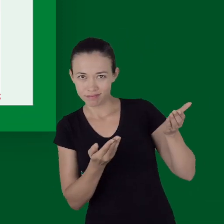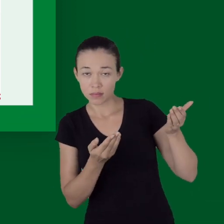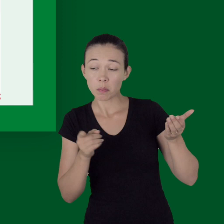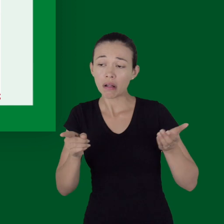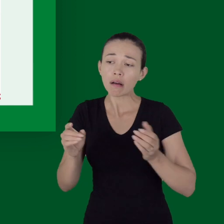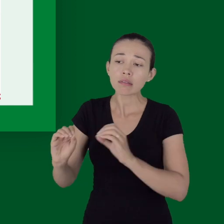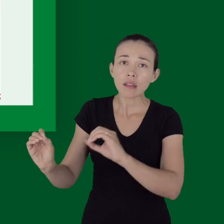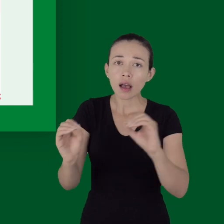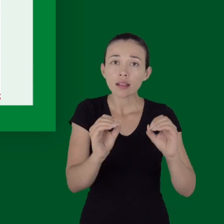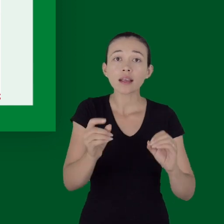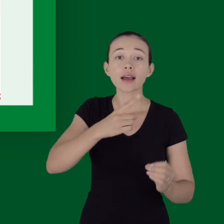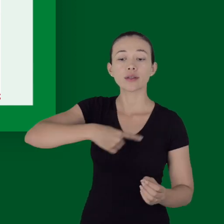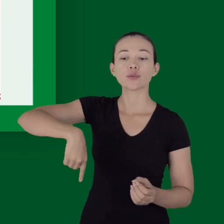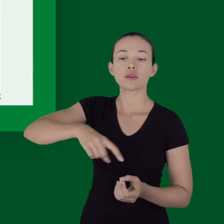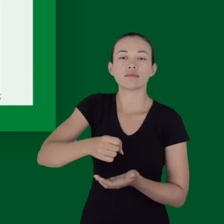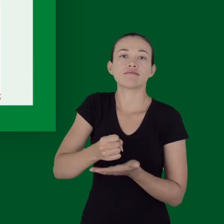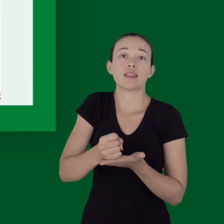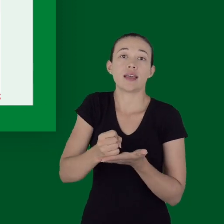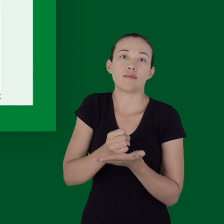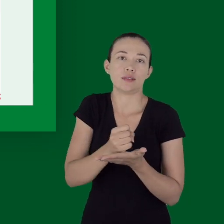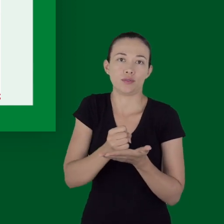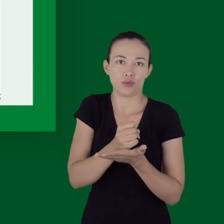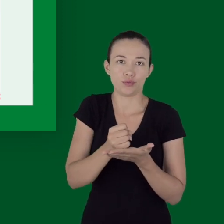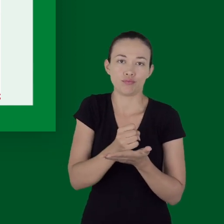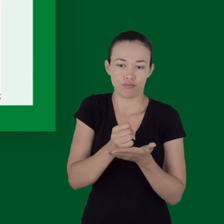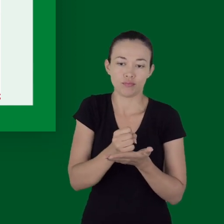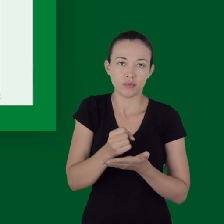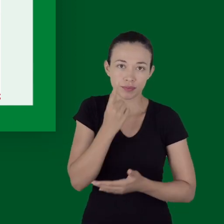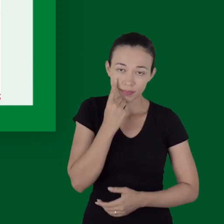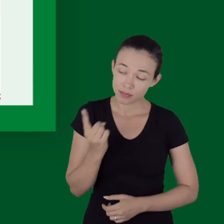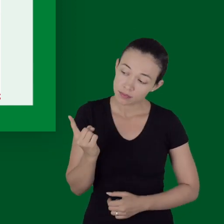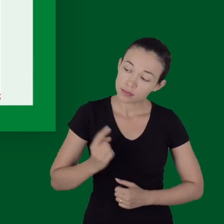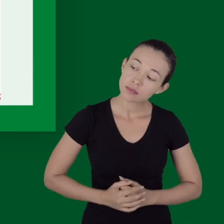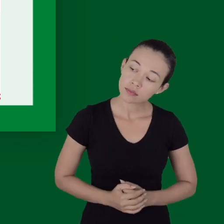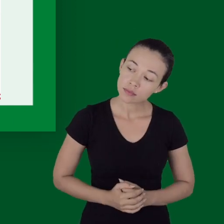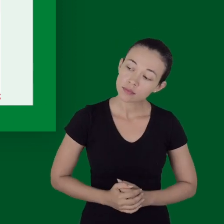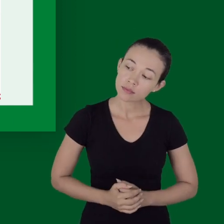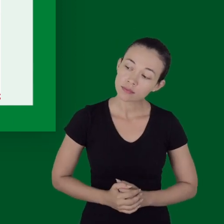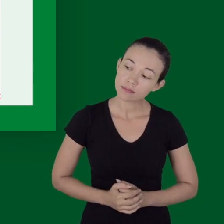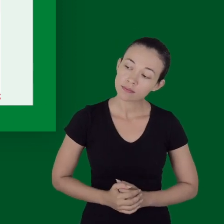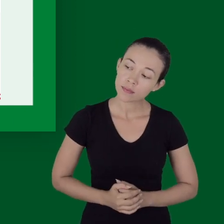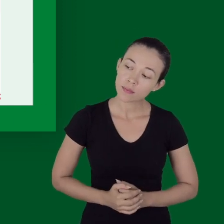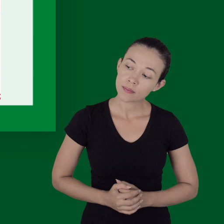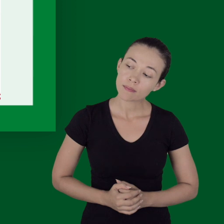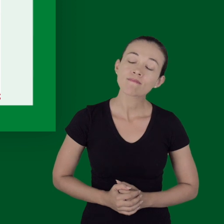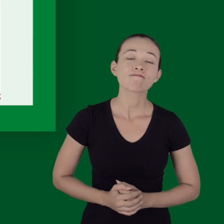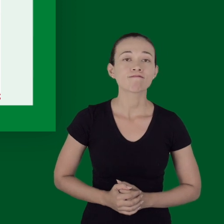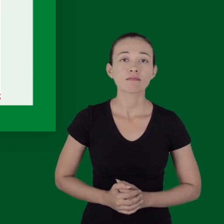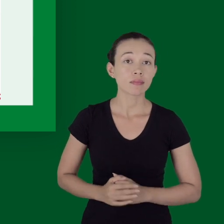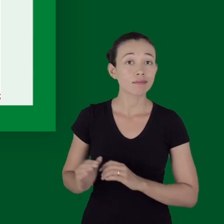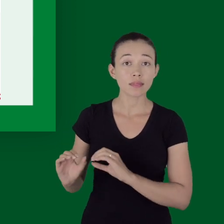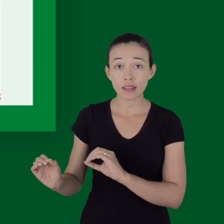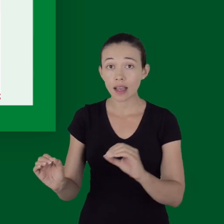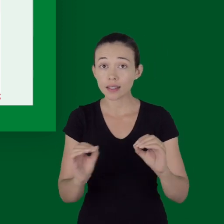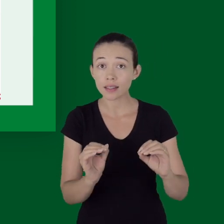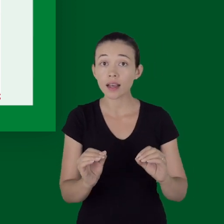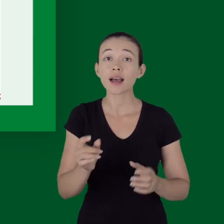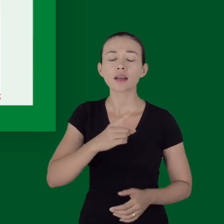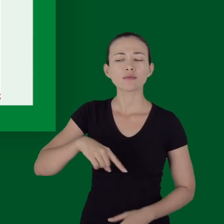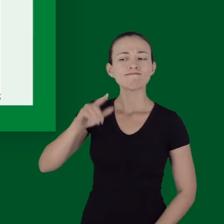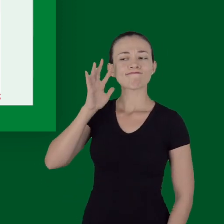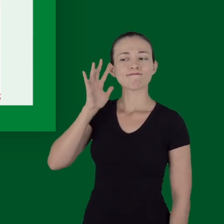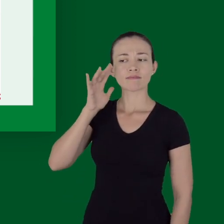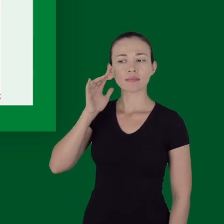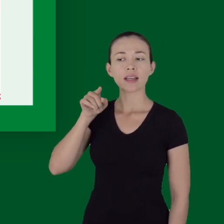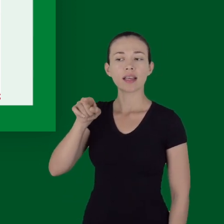responder, a gente pensa na adenosina, fazer 6 miligramas em bolos e repetir a adenosina até mais uma vez